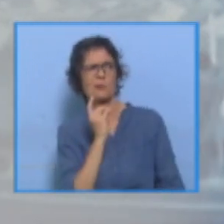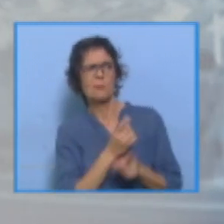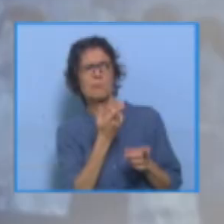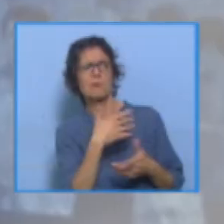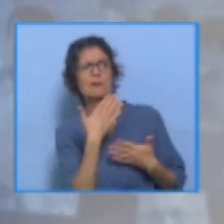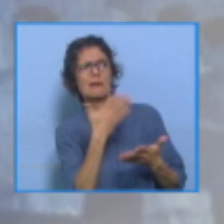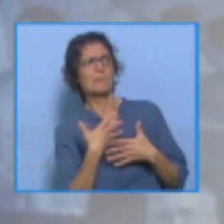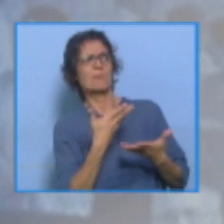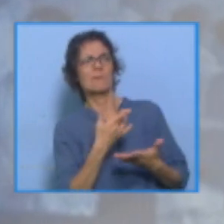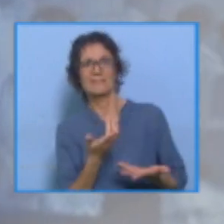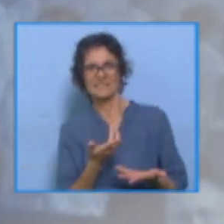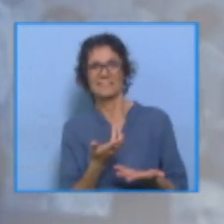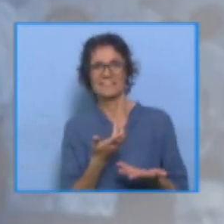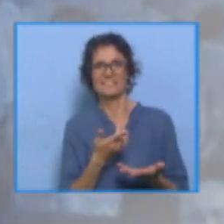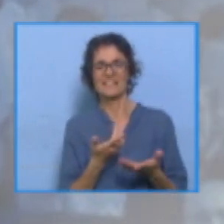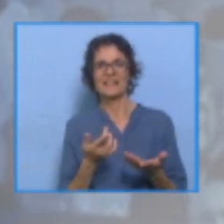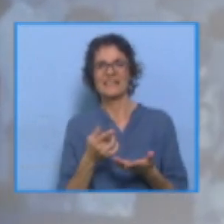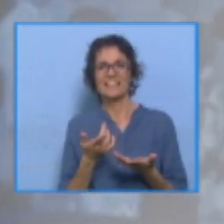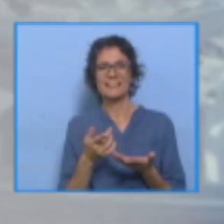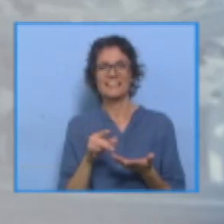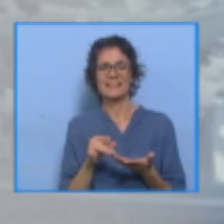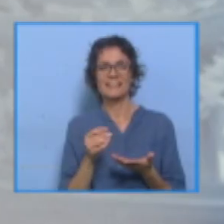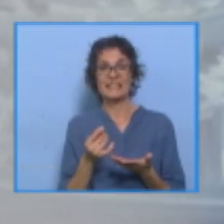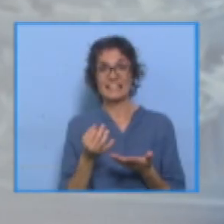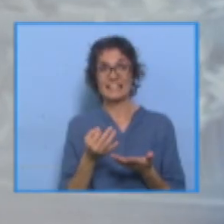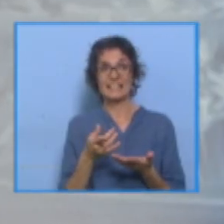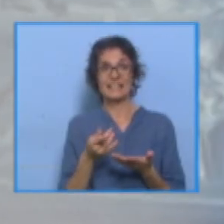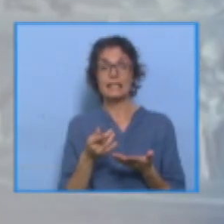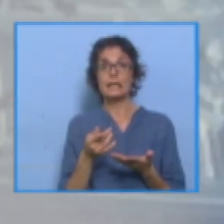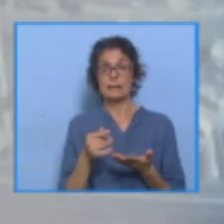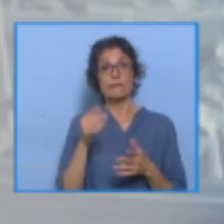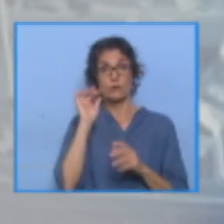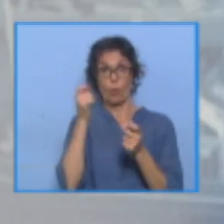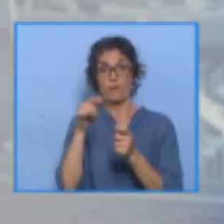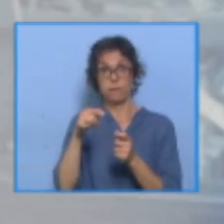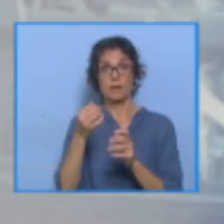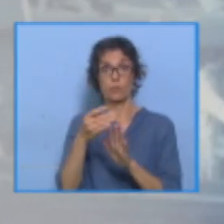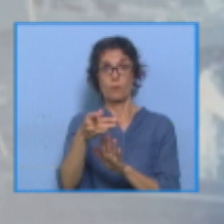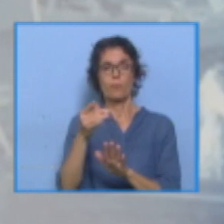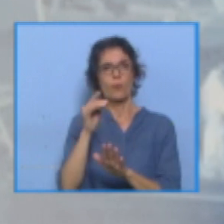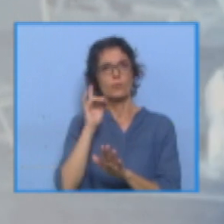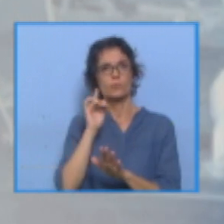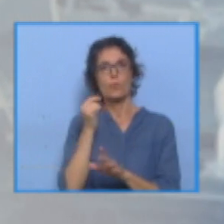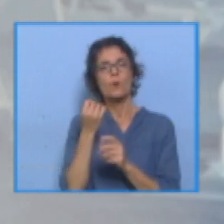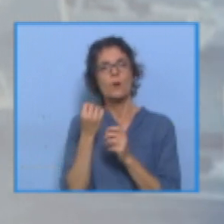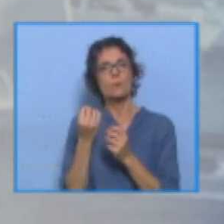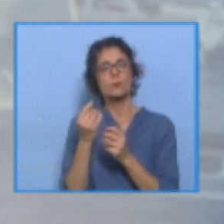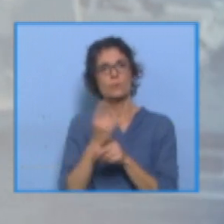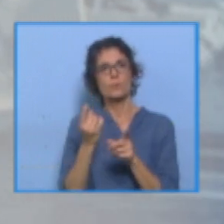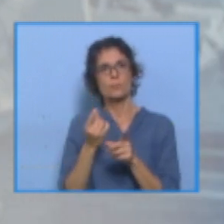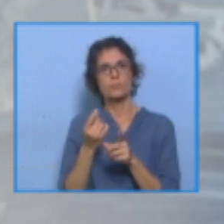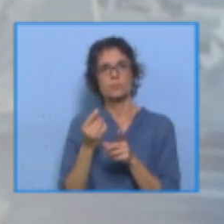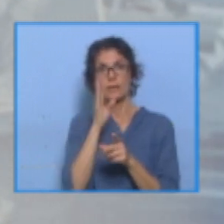no Lança-me curiosidade, sim, e também o Fates Night Out é ótimo para trazer pessoas que se calhar têm essa curiosidade,